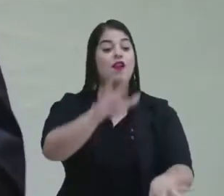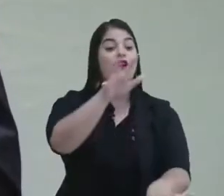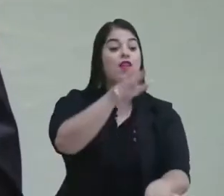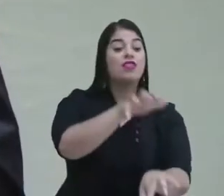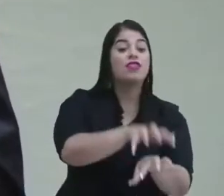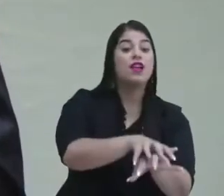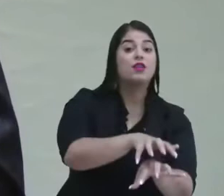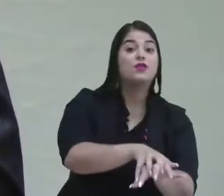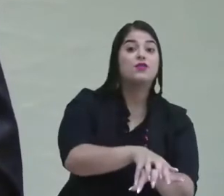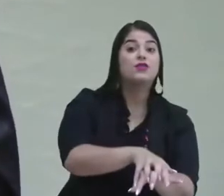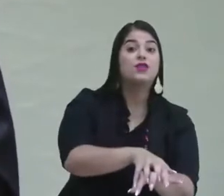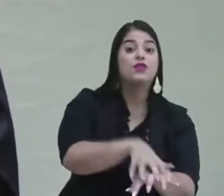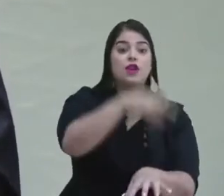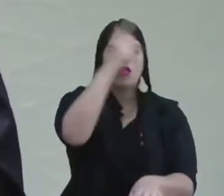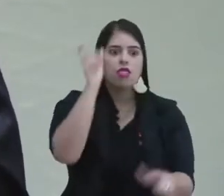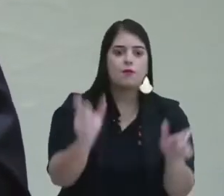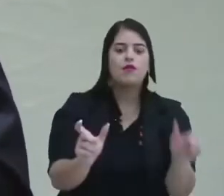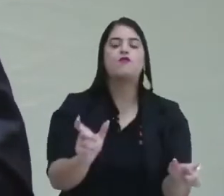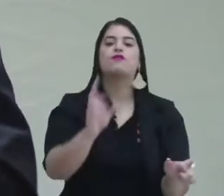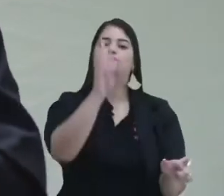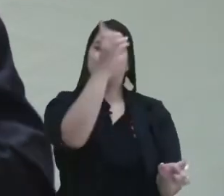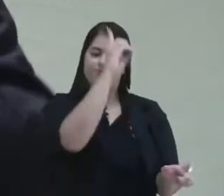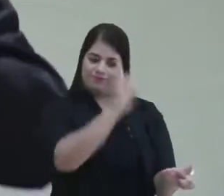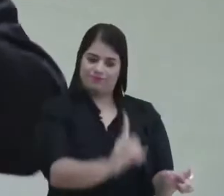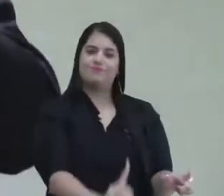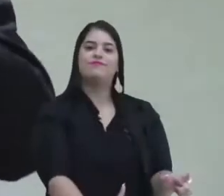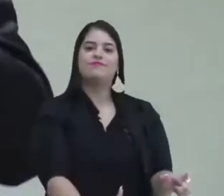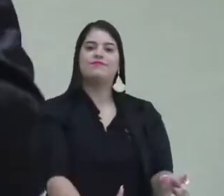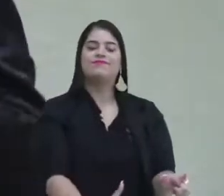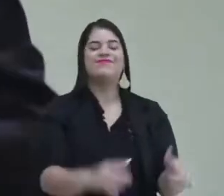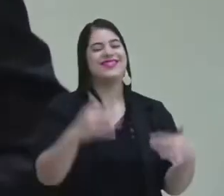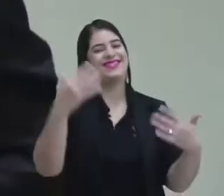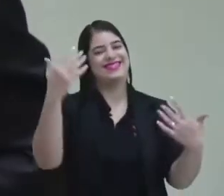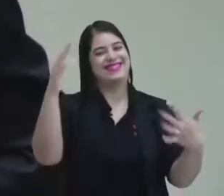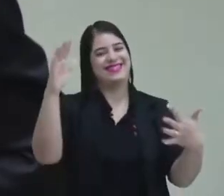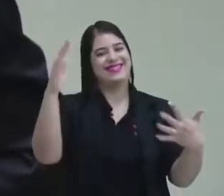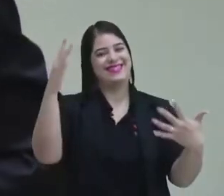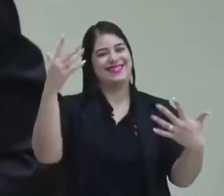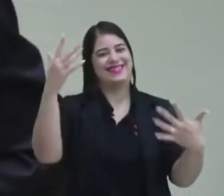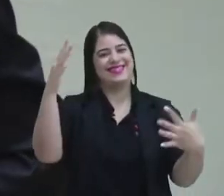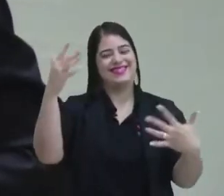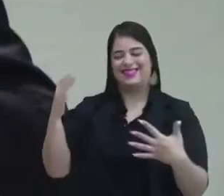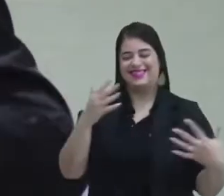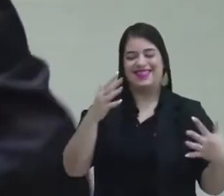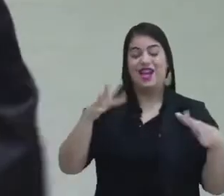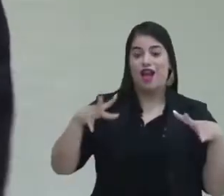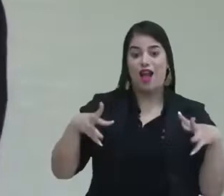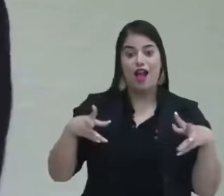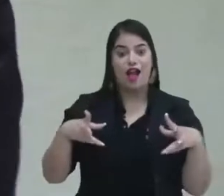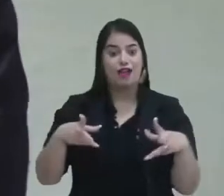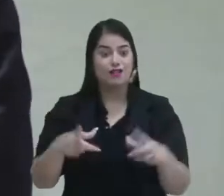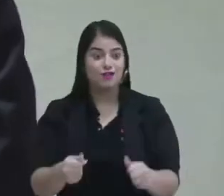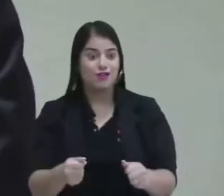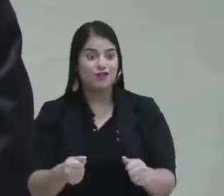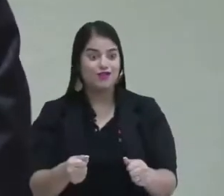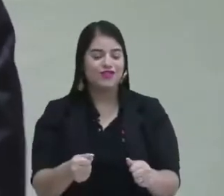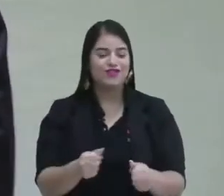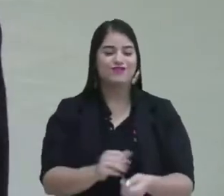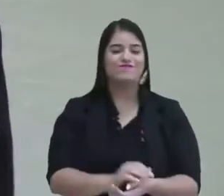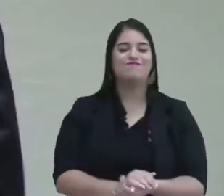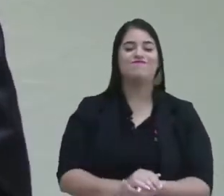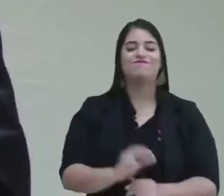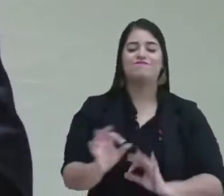inclusão com a pessoa com deficiência. Então, parabenizar a todos os envolvidos